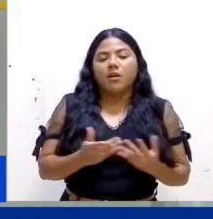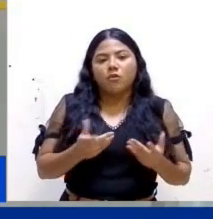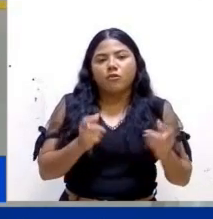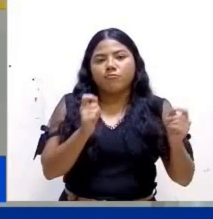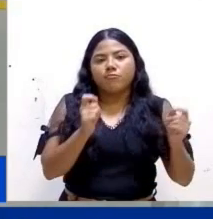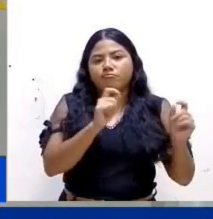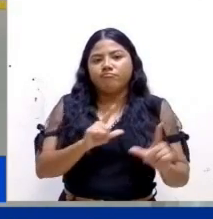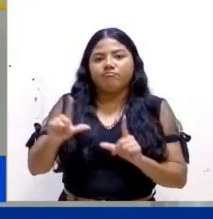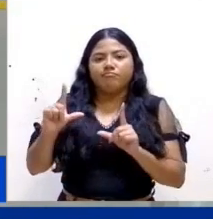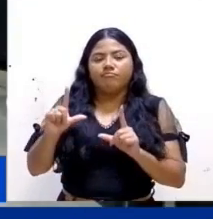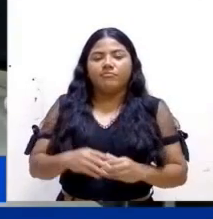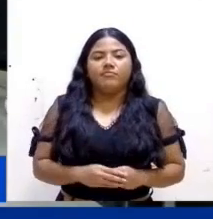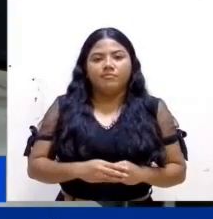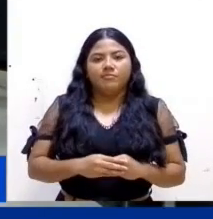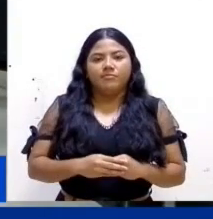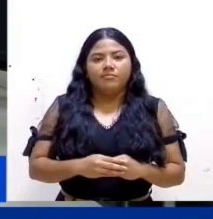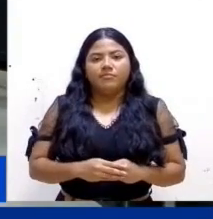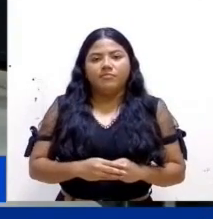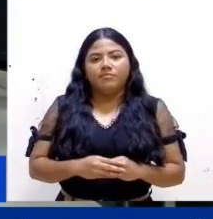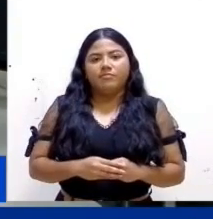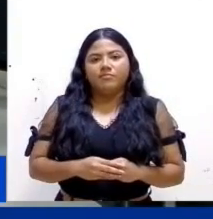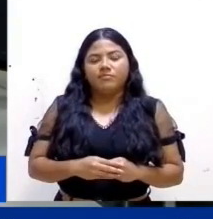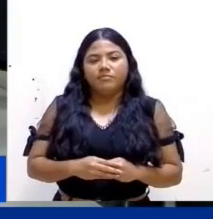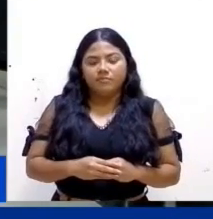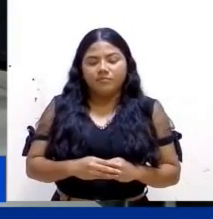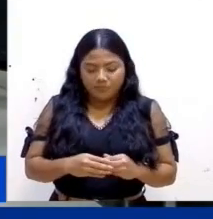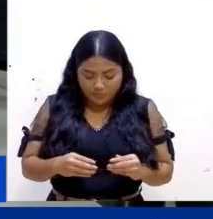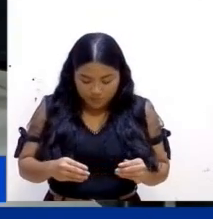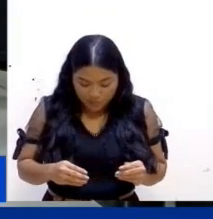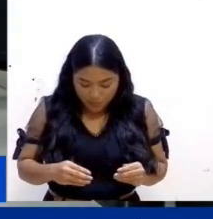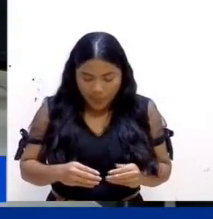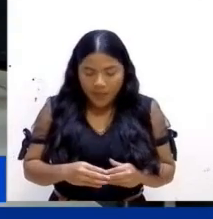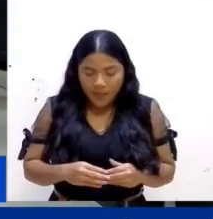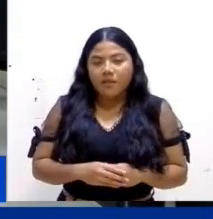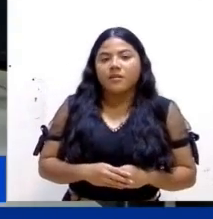mais. Deixa eu ver, vim para cá porque não pega, tá?